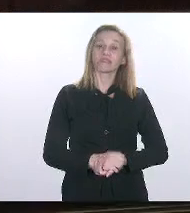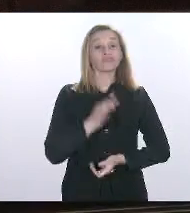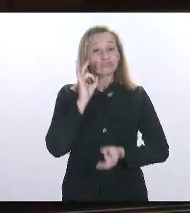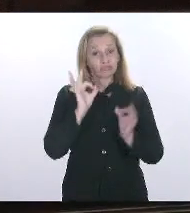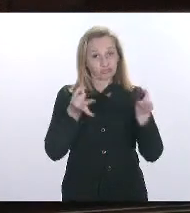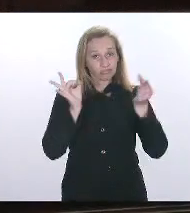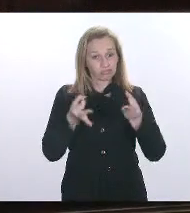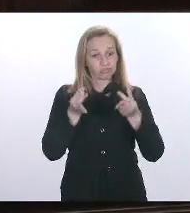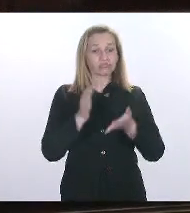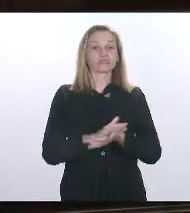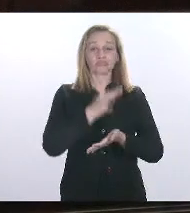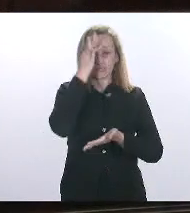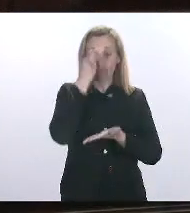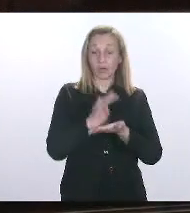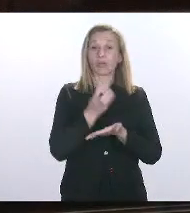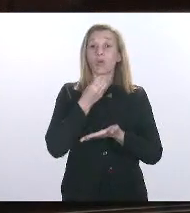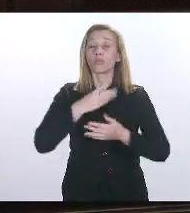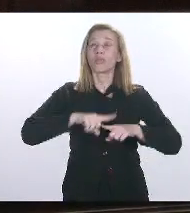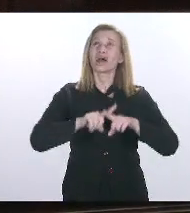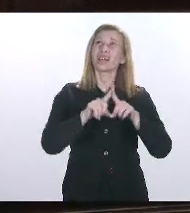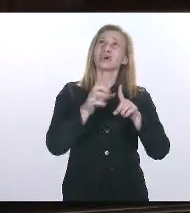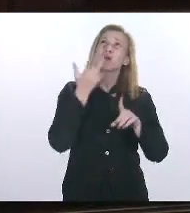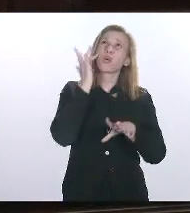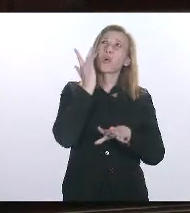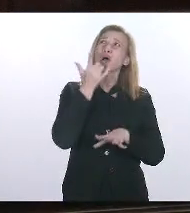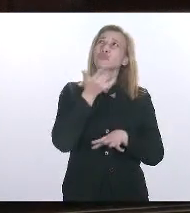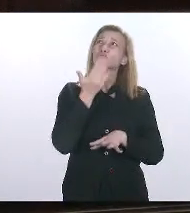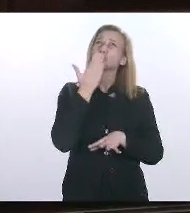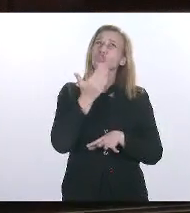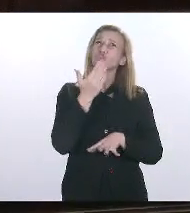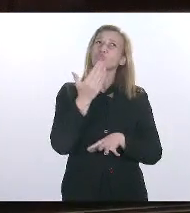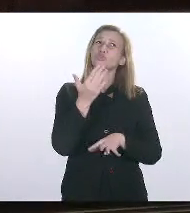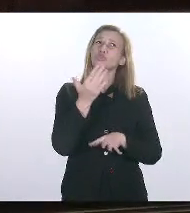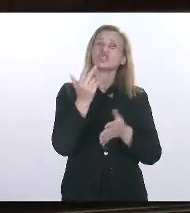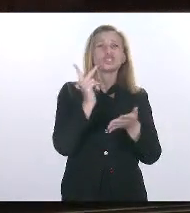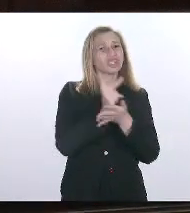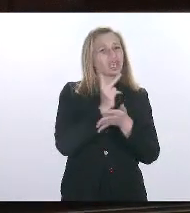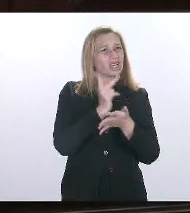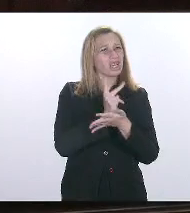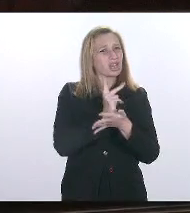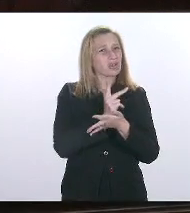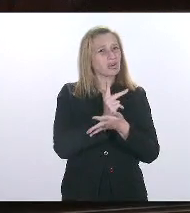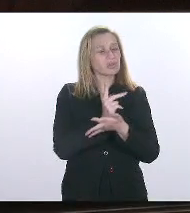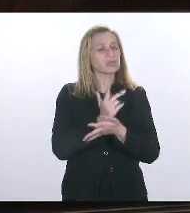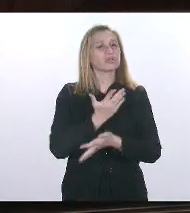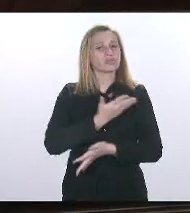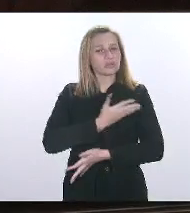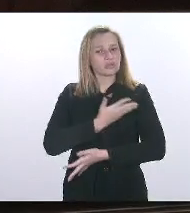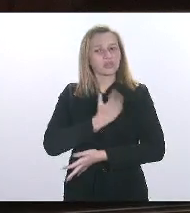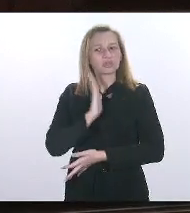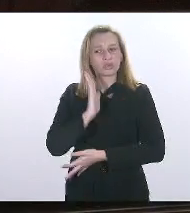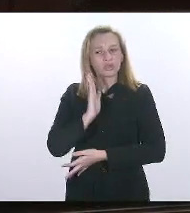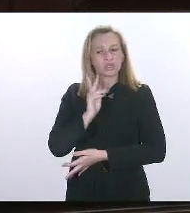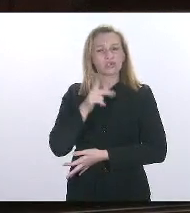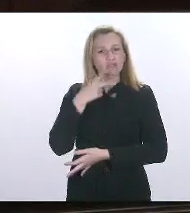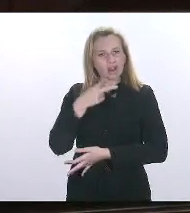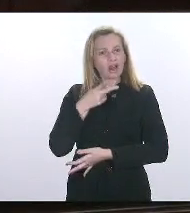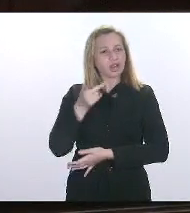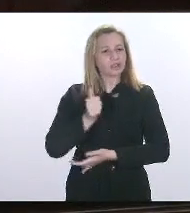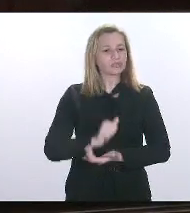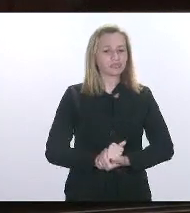que de boa fé, mas acho que houve algum tipo de engano dos companheiros que me